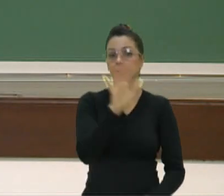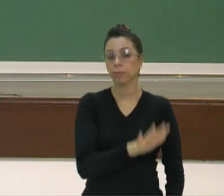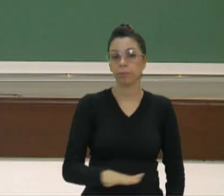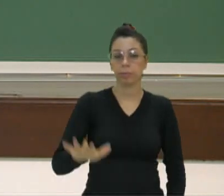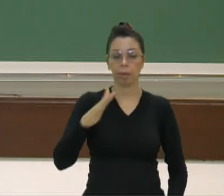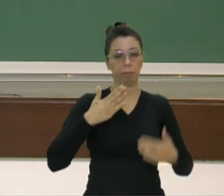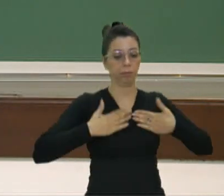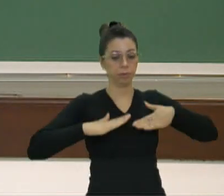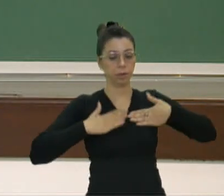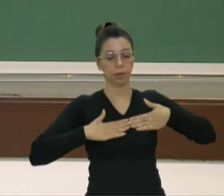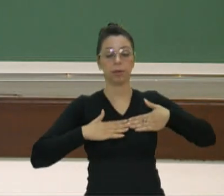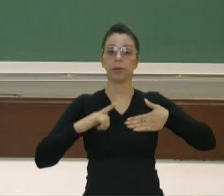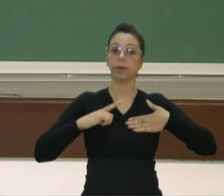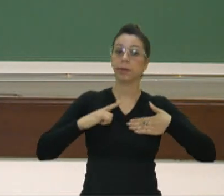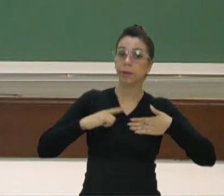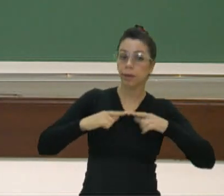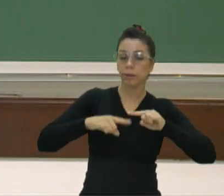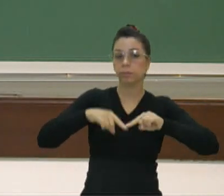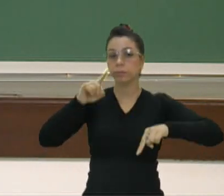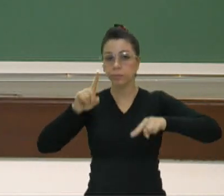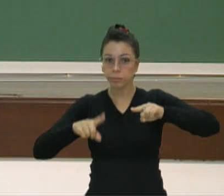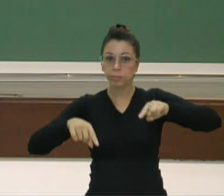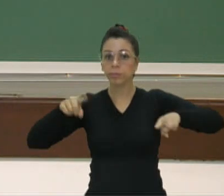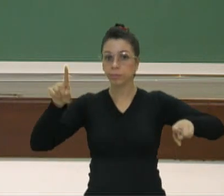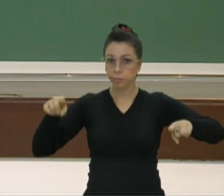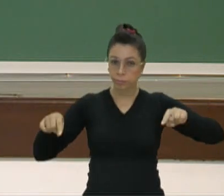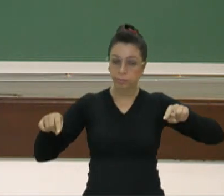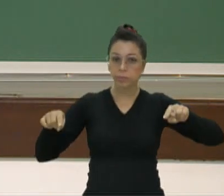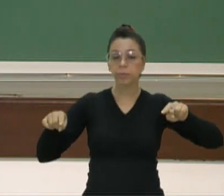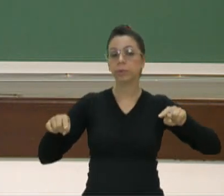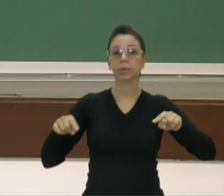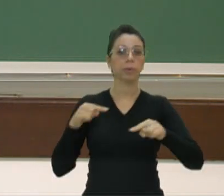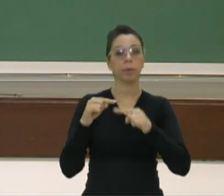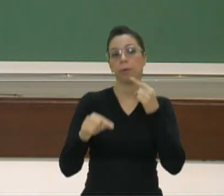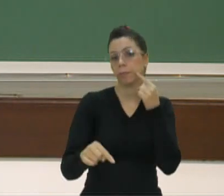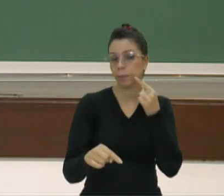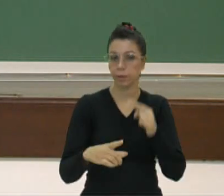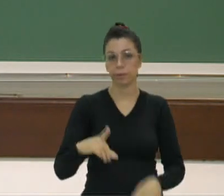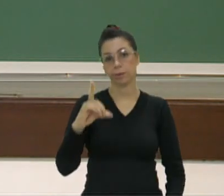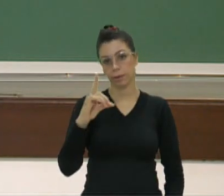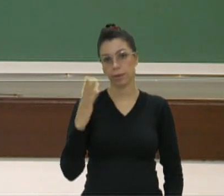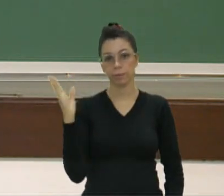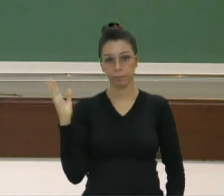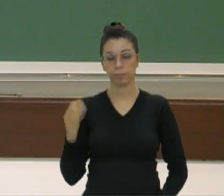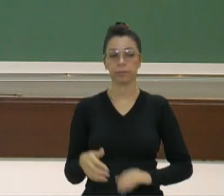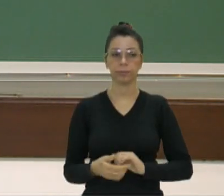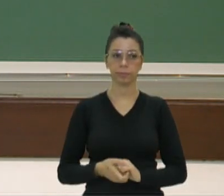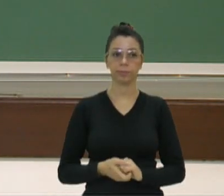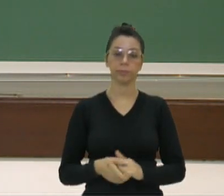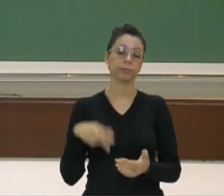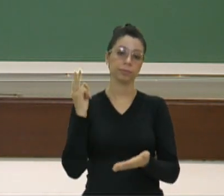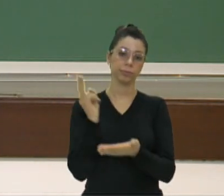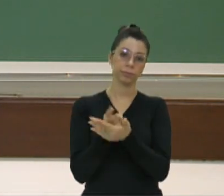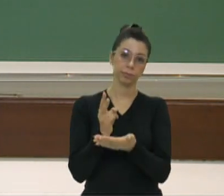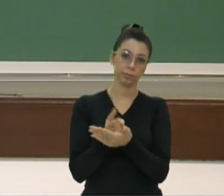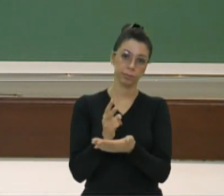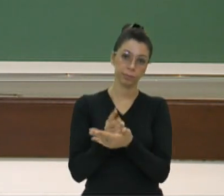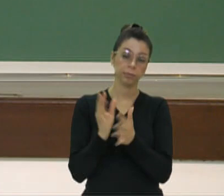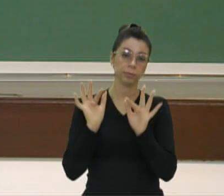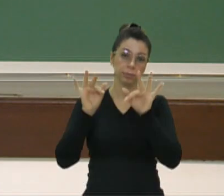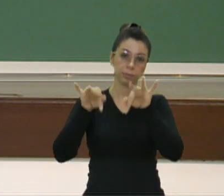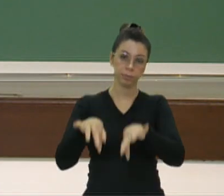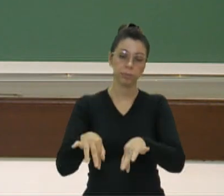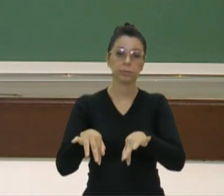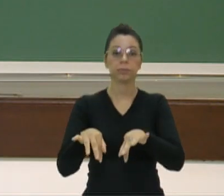modo tranquilo. Teve lugares mais agressivos. Então não encaixa aqui essa alternativa. Na continuação, para nós